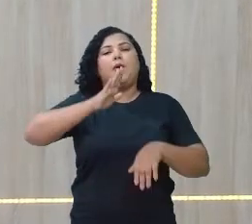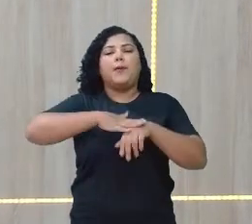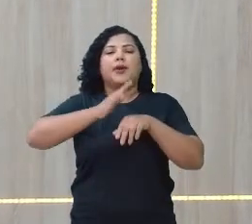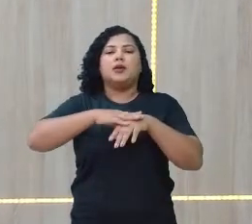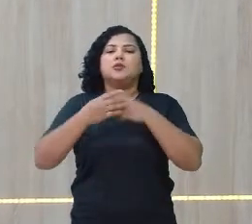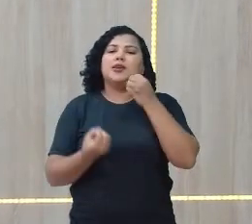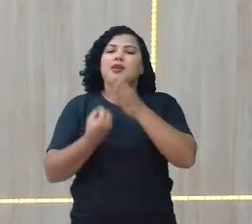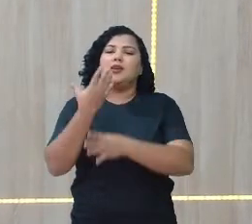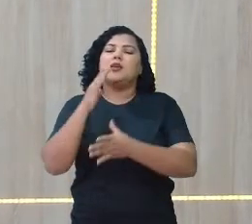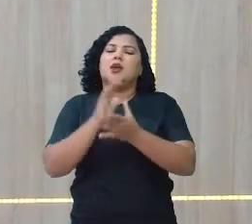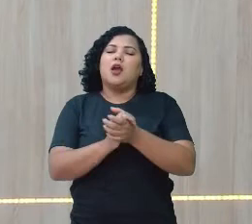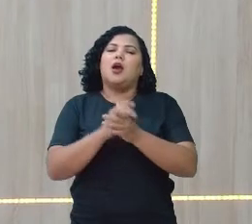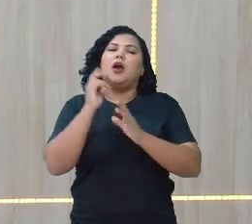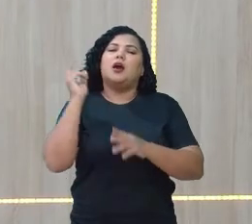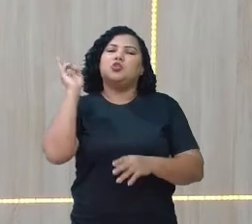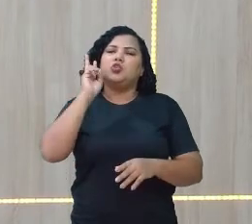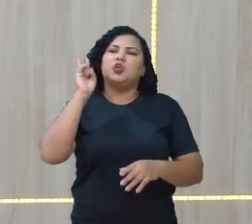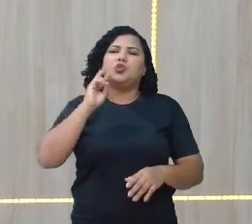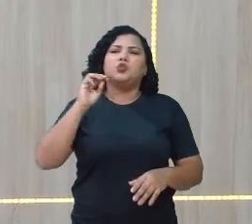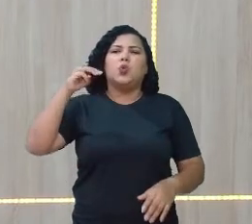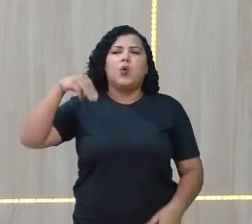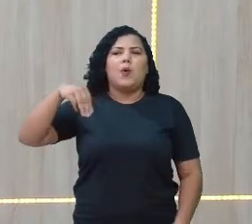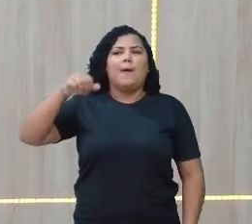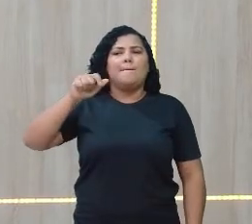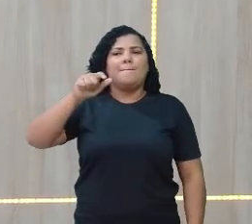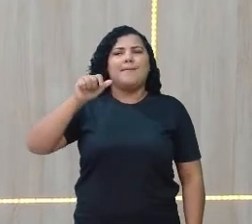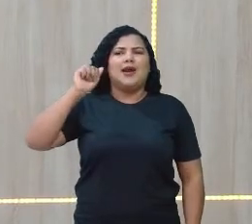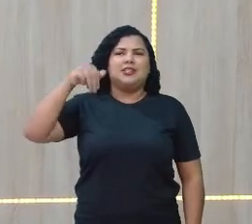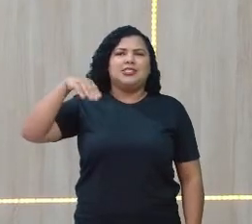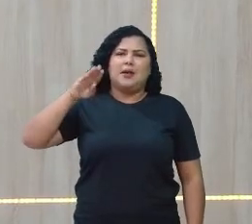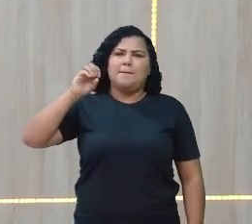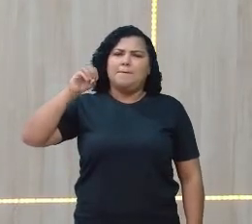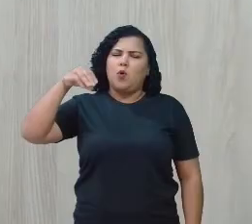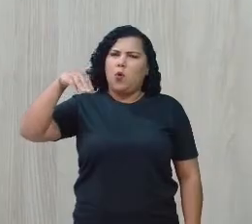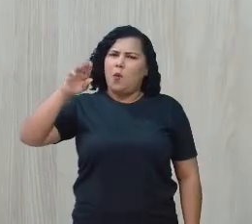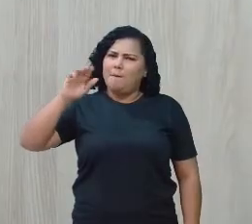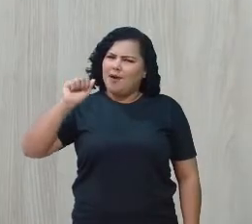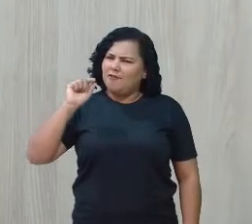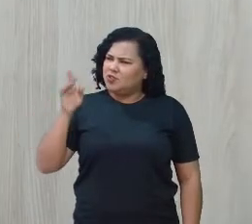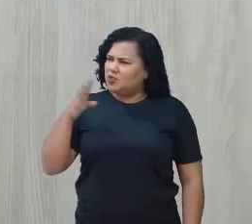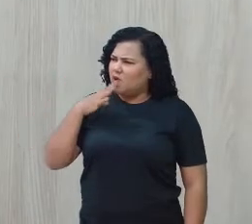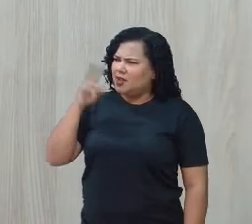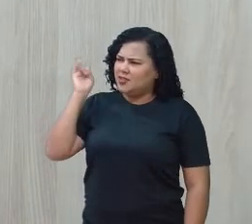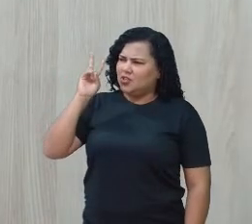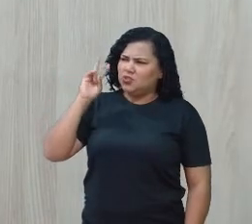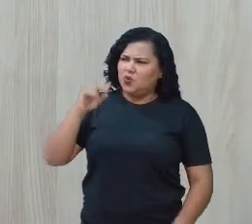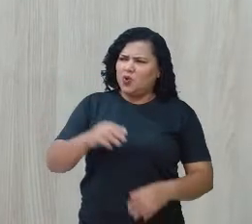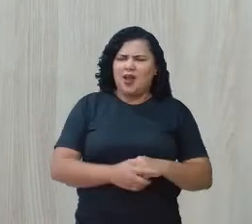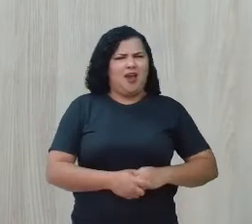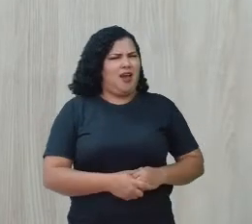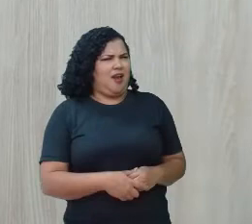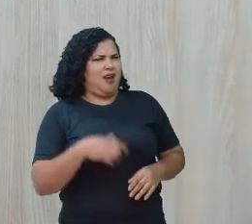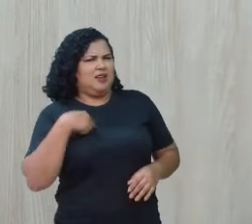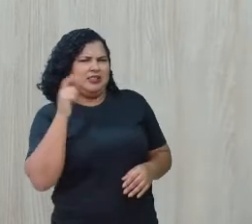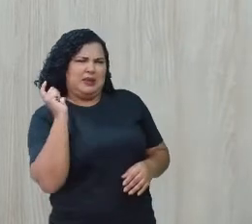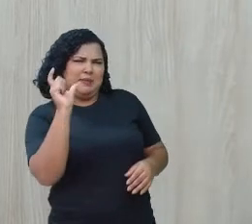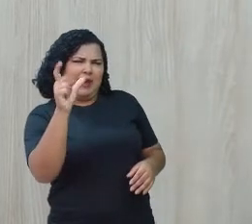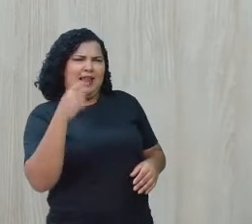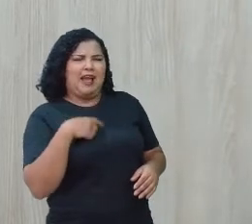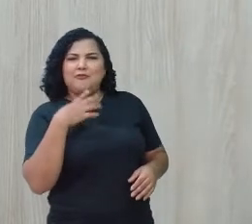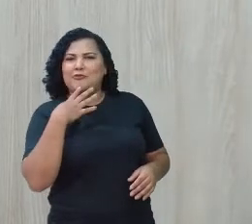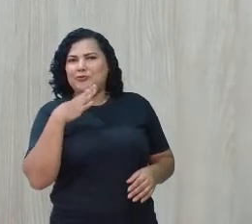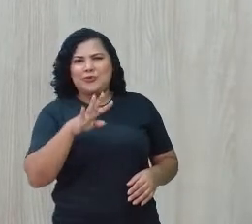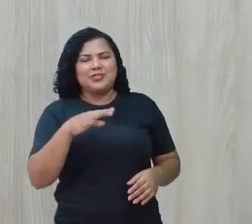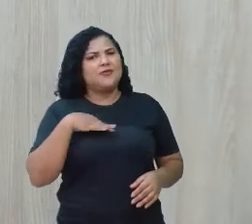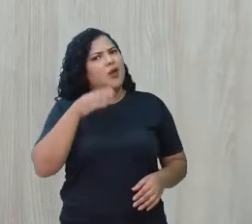do Marchambomba. Professora Rosângela, já ouviu falar sobre o Marchambomba? Não, justamente foi esse termo aí, esse nomezinho que eu não